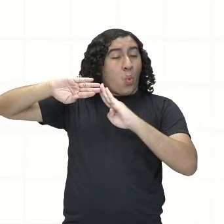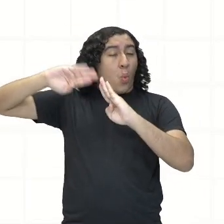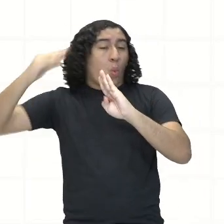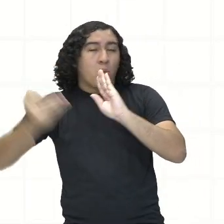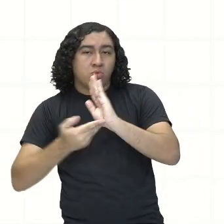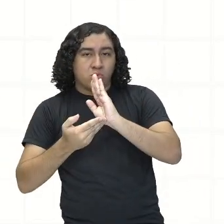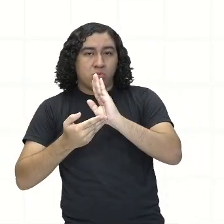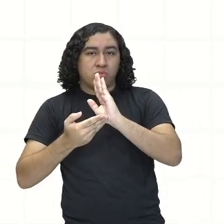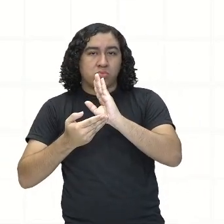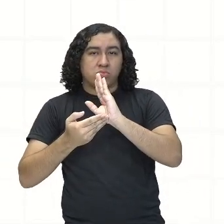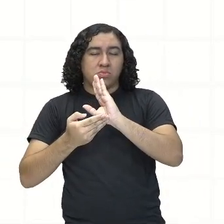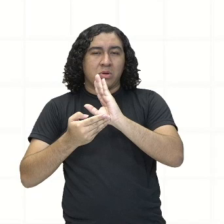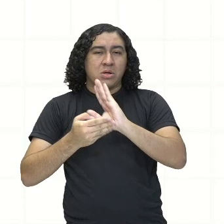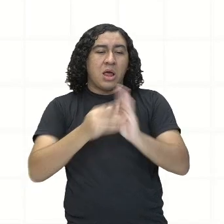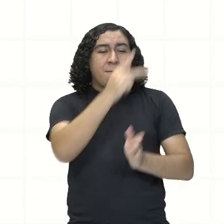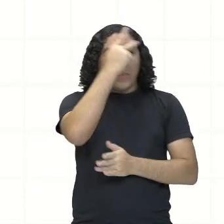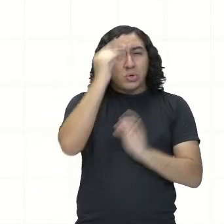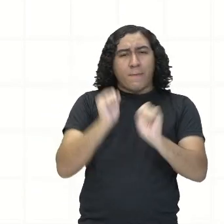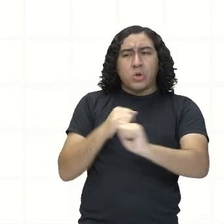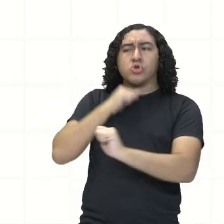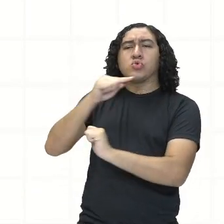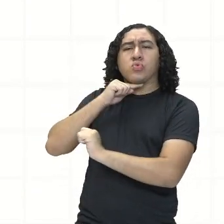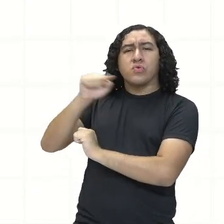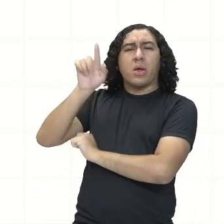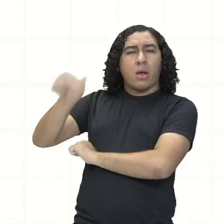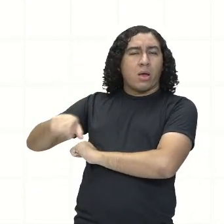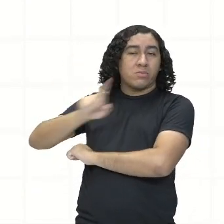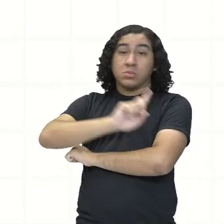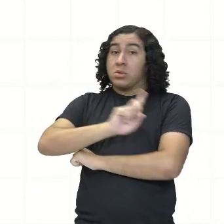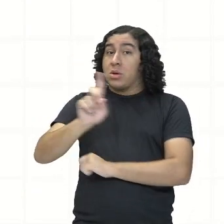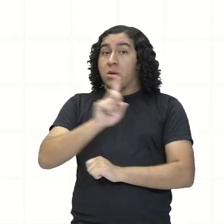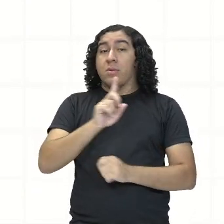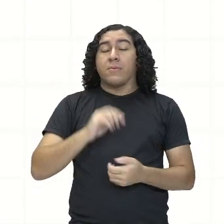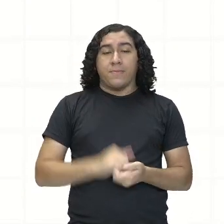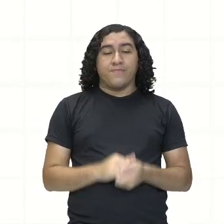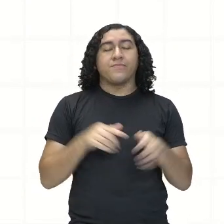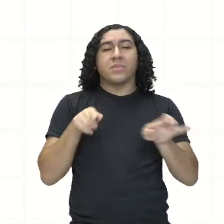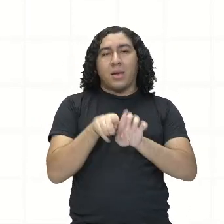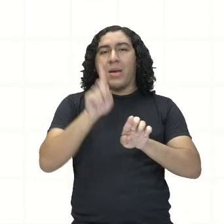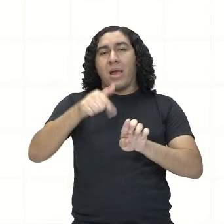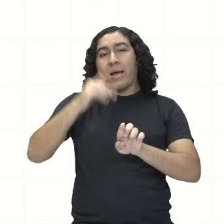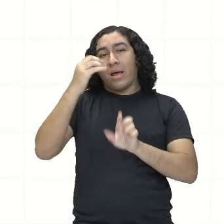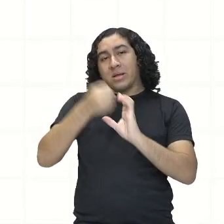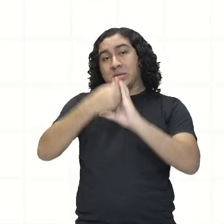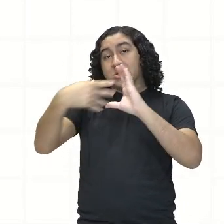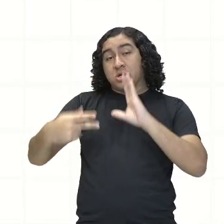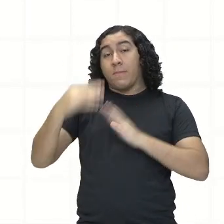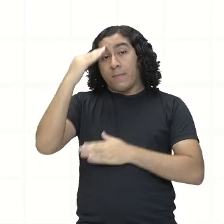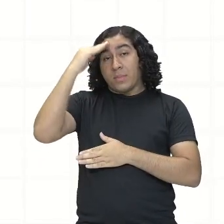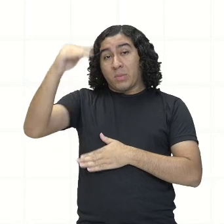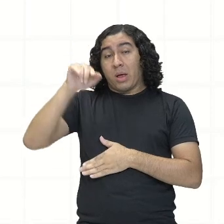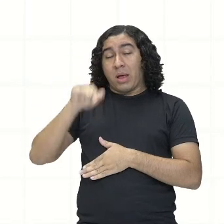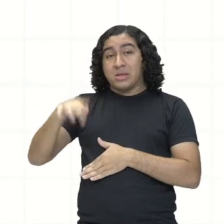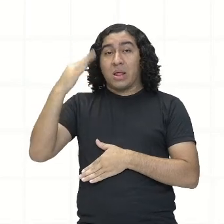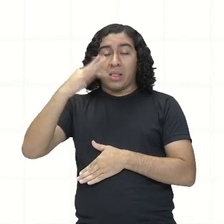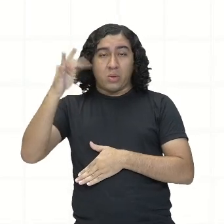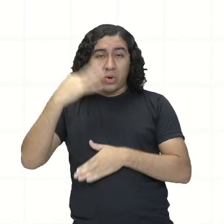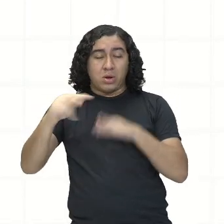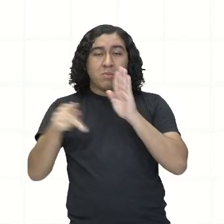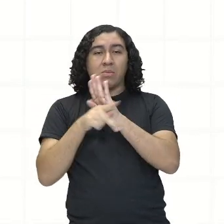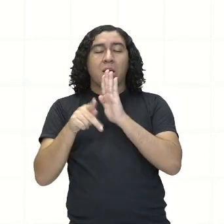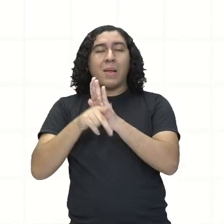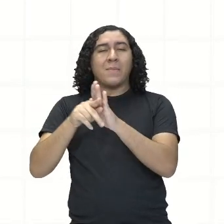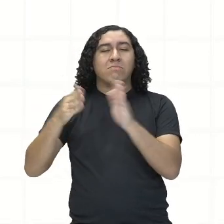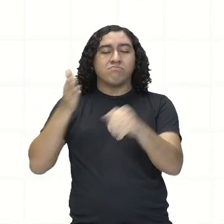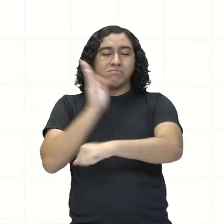ser questionado. E isso vai ser uma das características aí principais do teocentrismo durante a Idade Média.